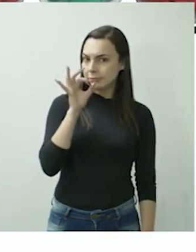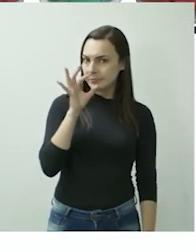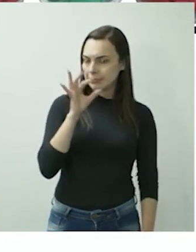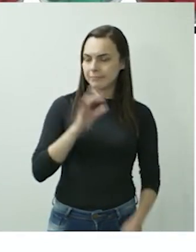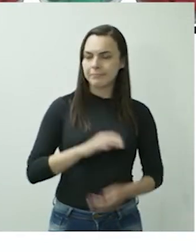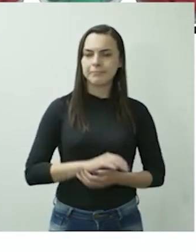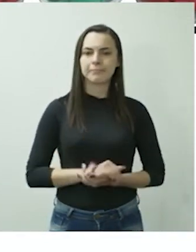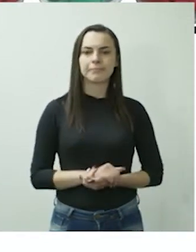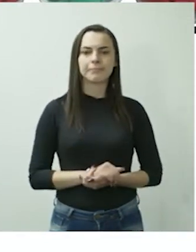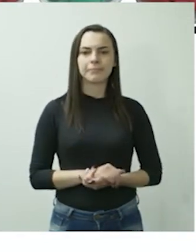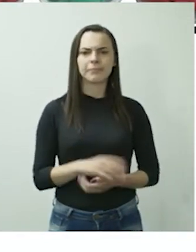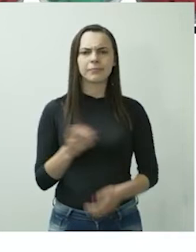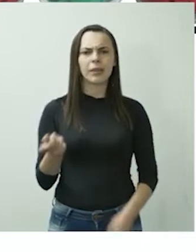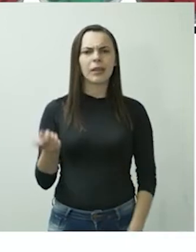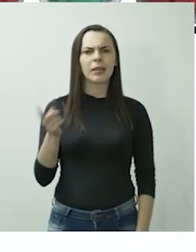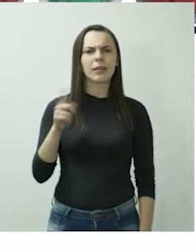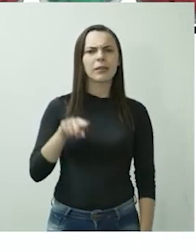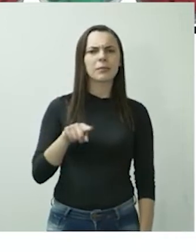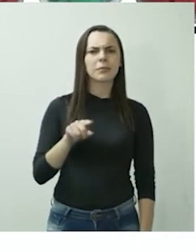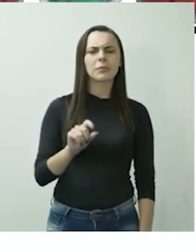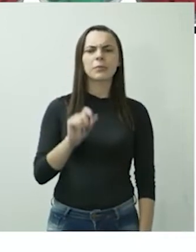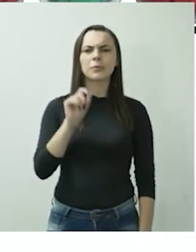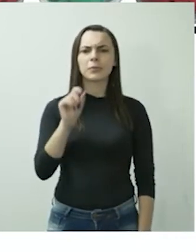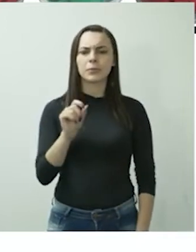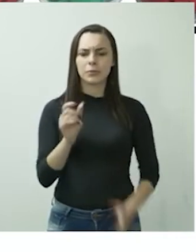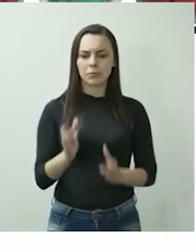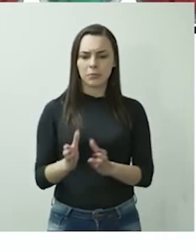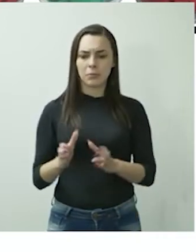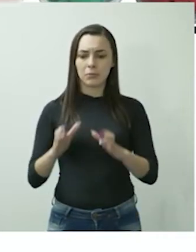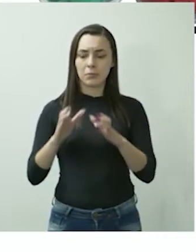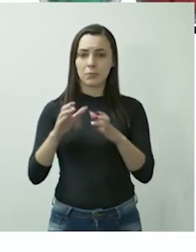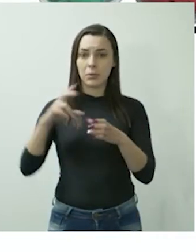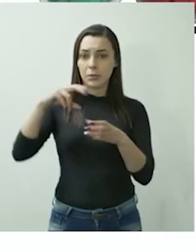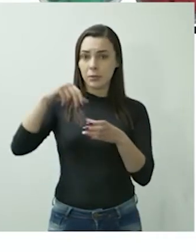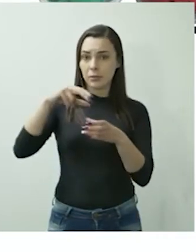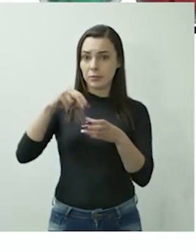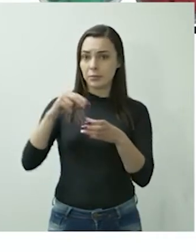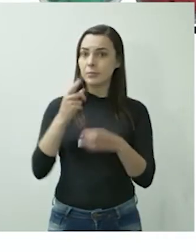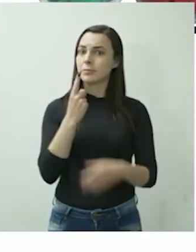verde. Depois nós vamos colocar o pote com as tampinhas